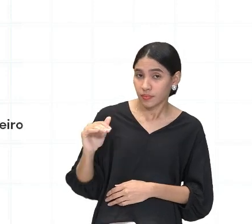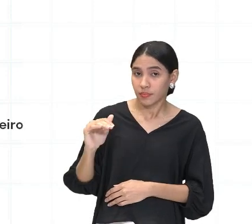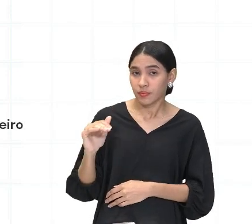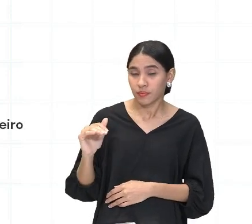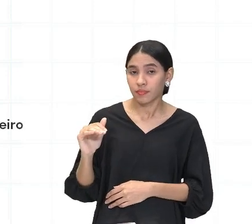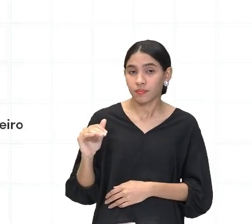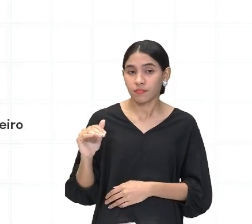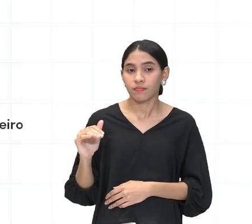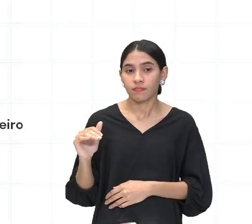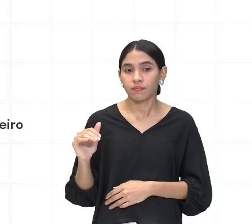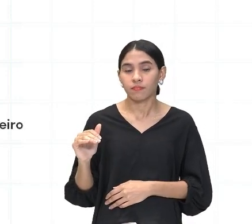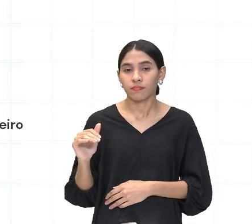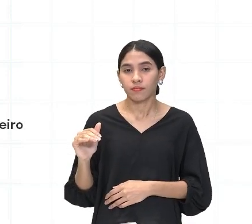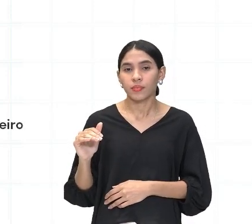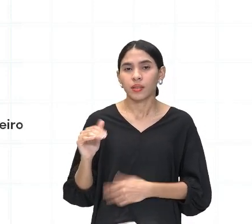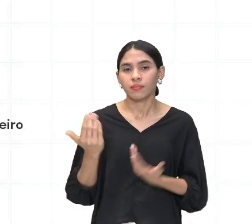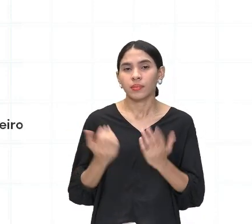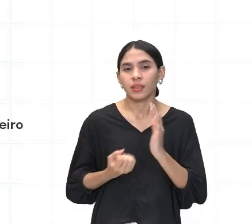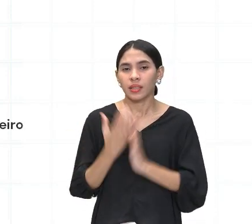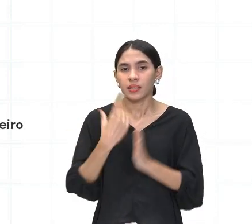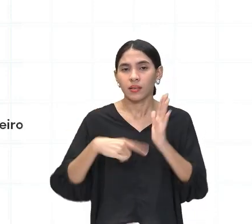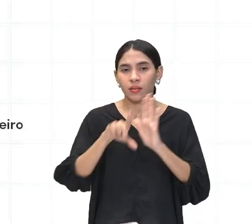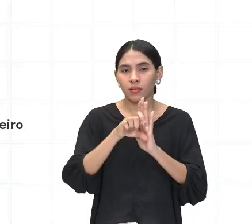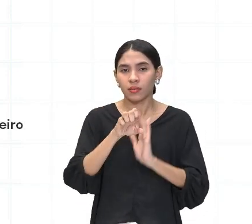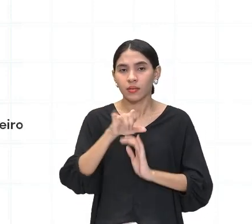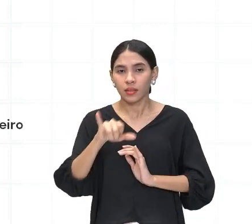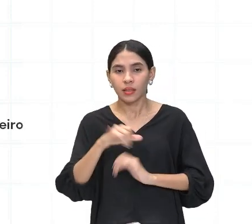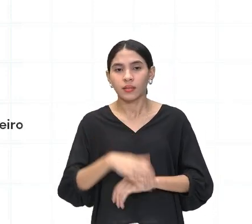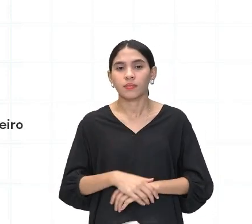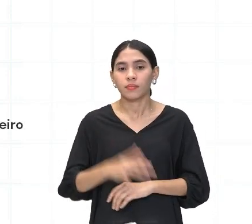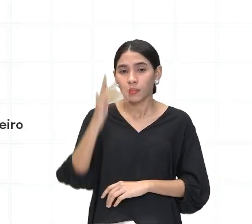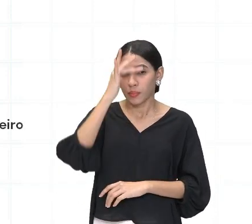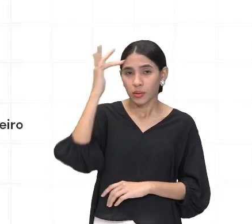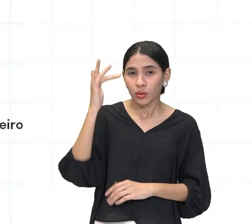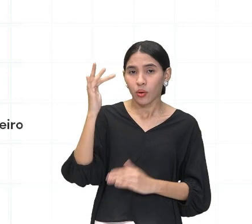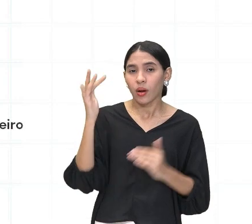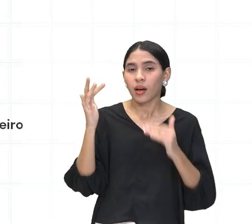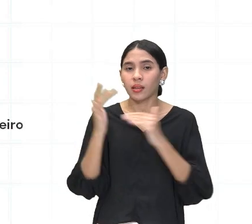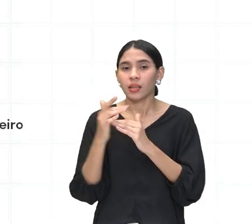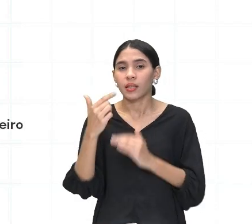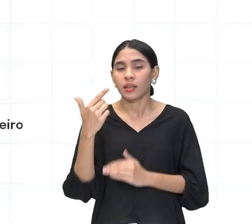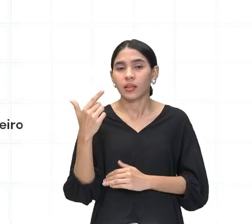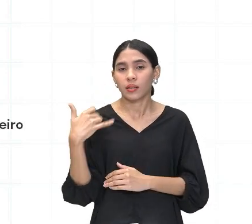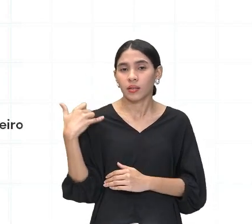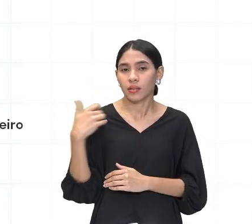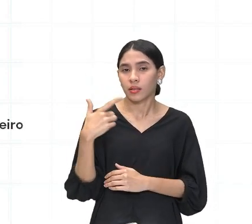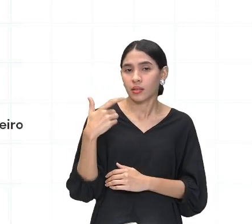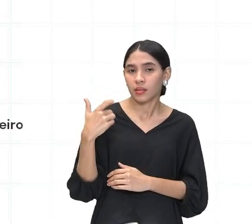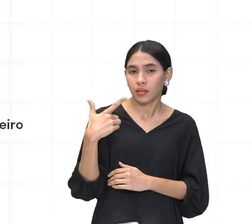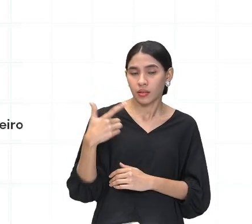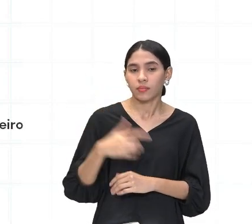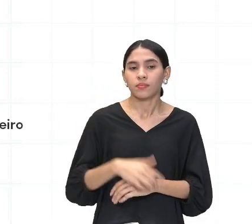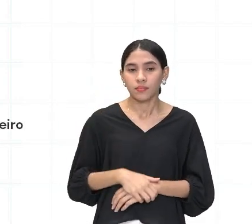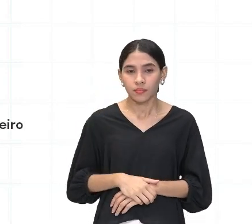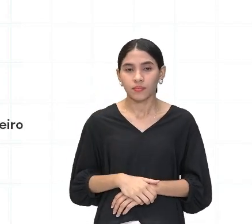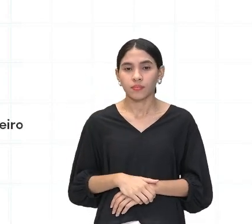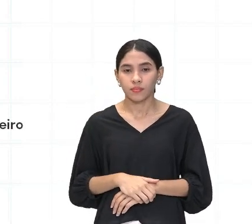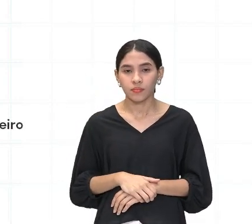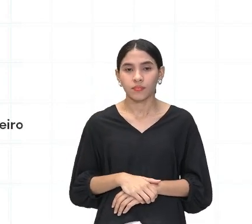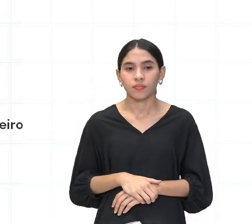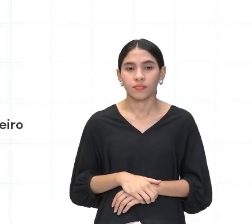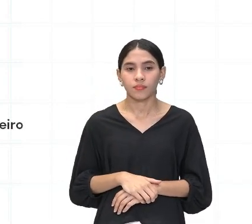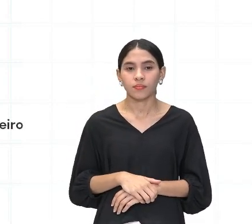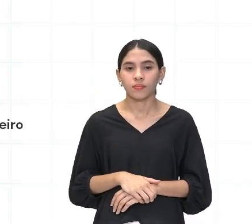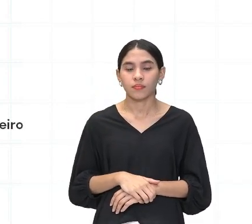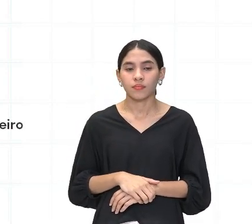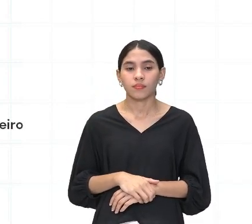para os efeitos desta lei, a pessoa até 12 anos de idade incompletos, não é? E